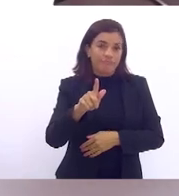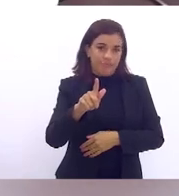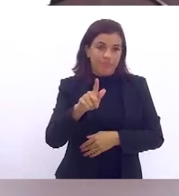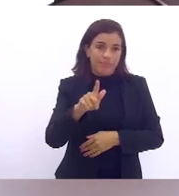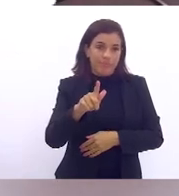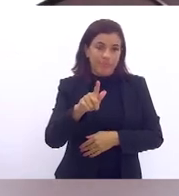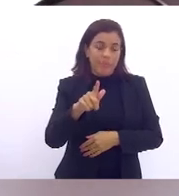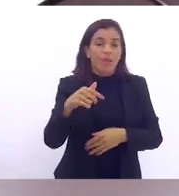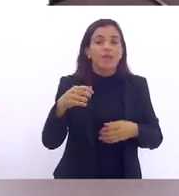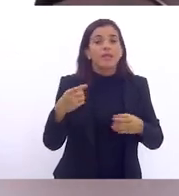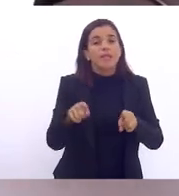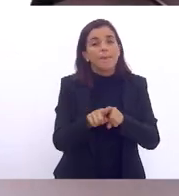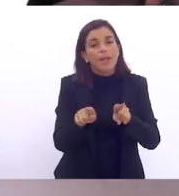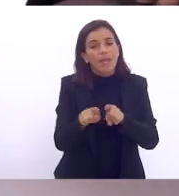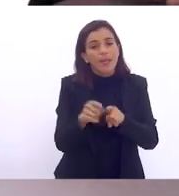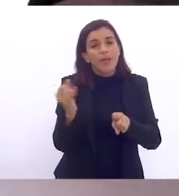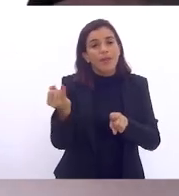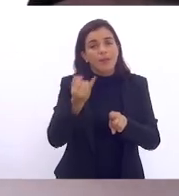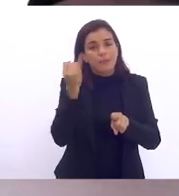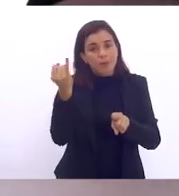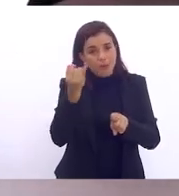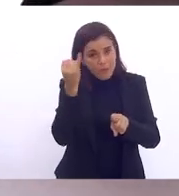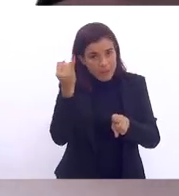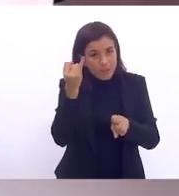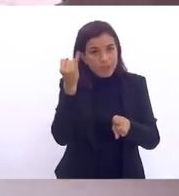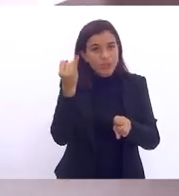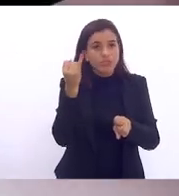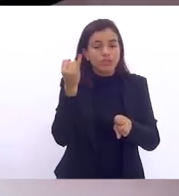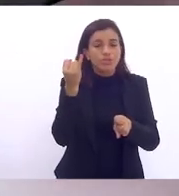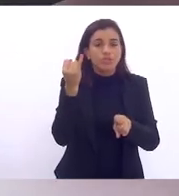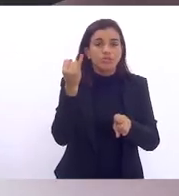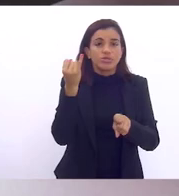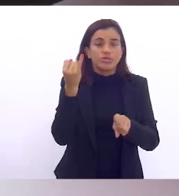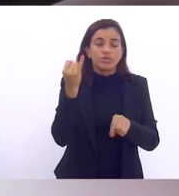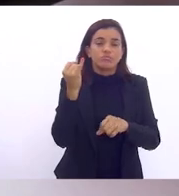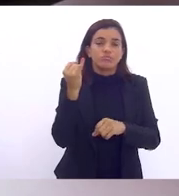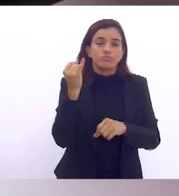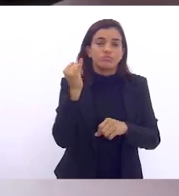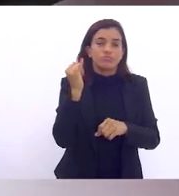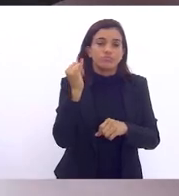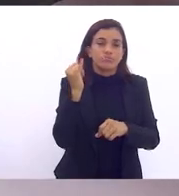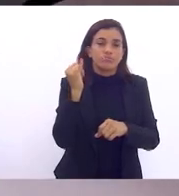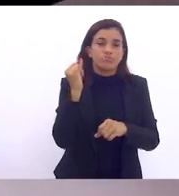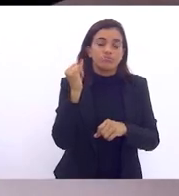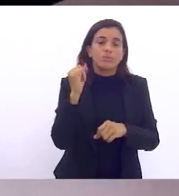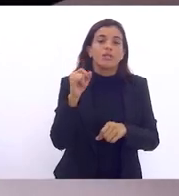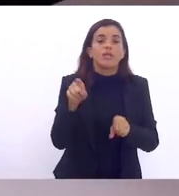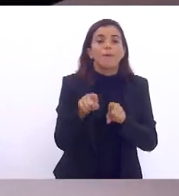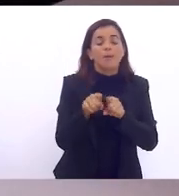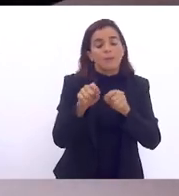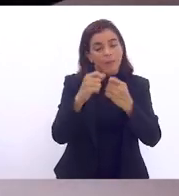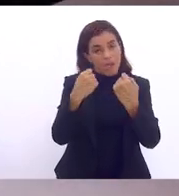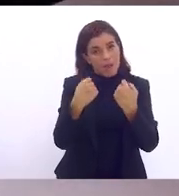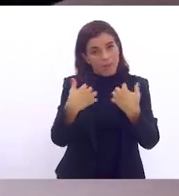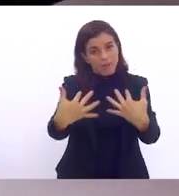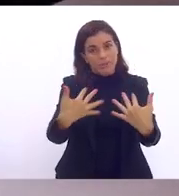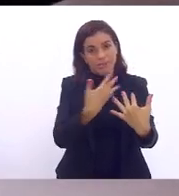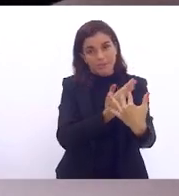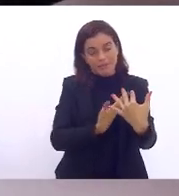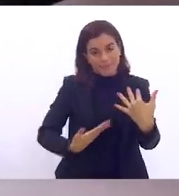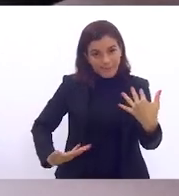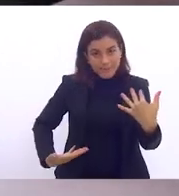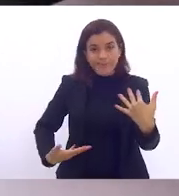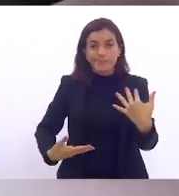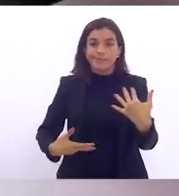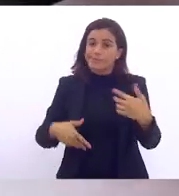penso que é importante a empresa trazer eh não só para para essa audiência pública presidida